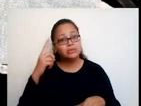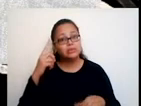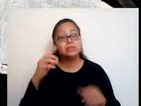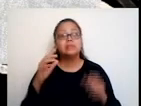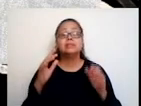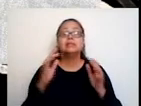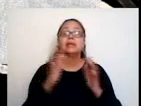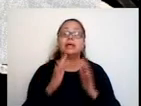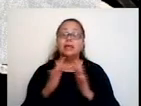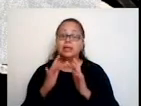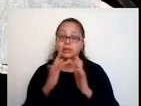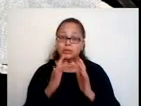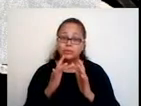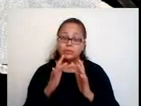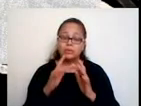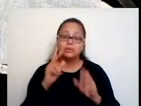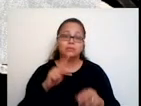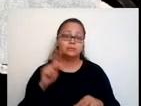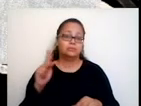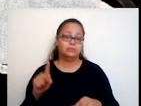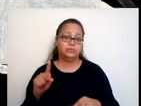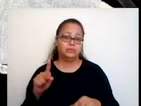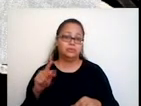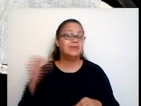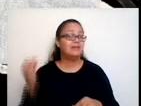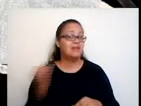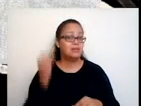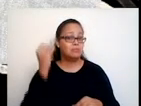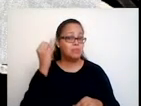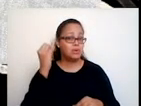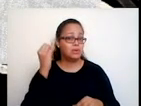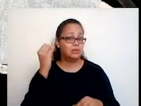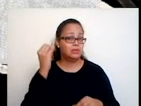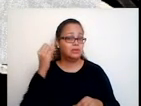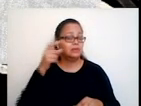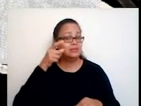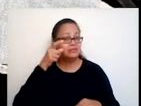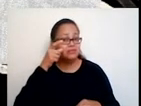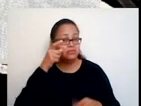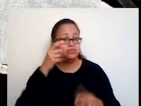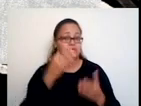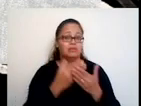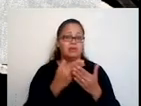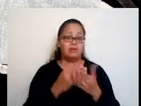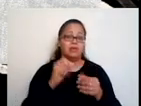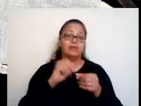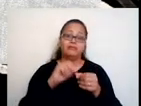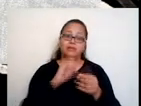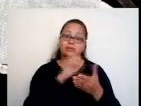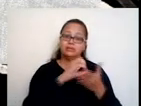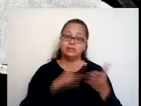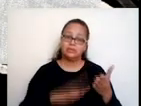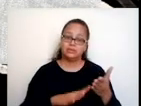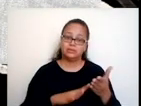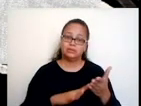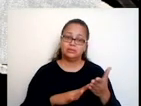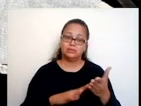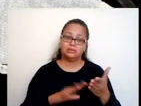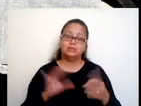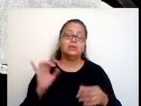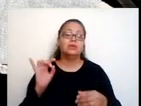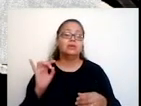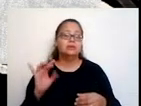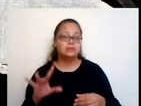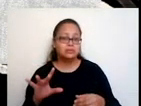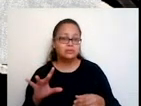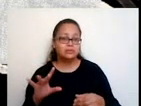dúvidas, vocês vão entrar em contato com os tutores. Então é importante assistir a aula e resolver os exercícios. Só assim